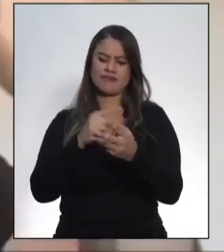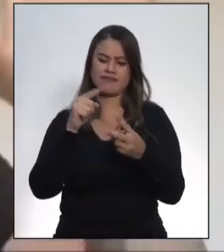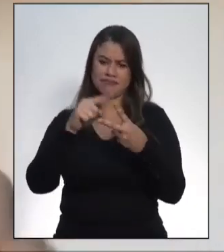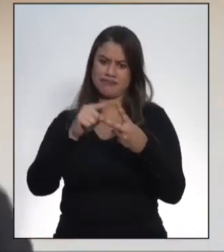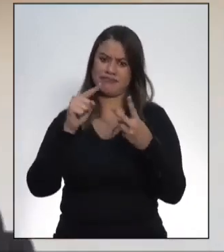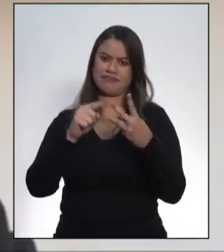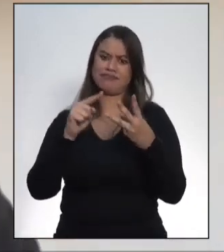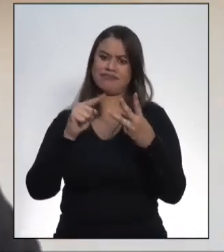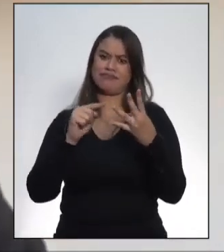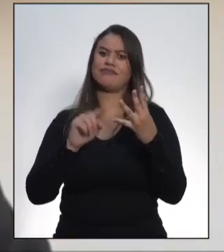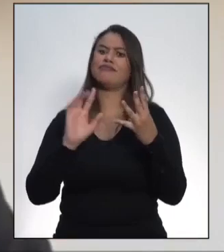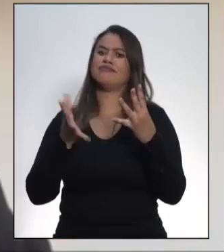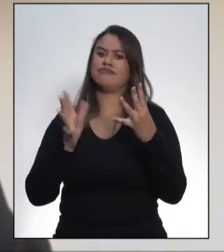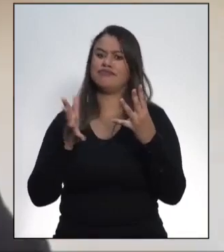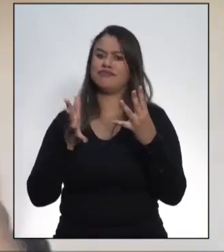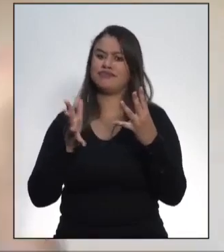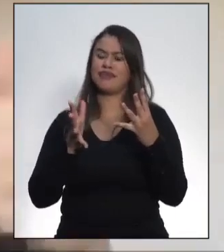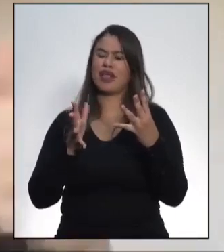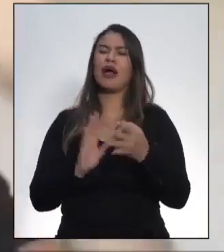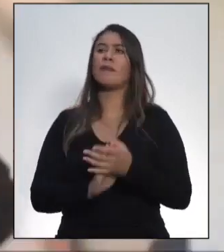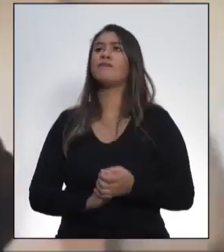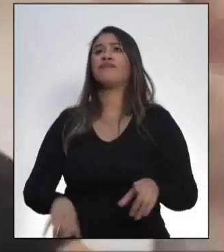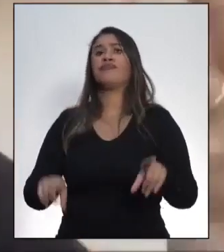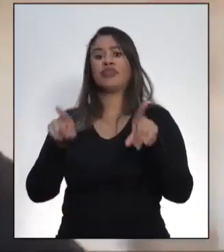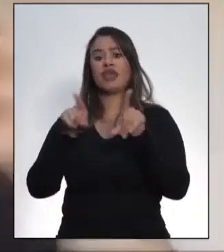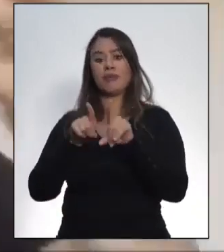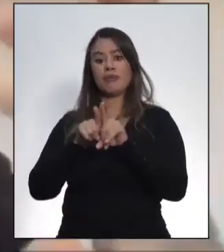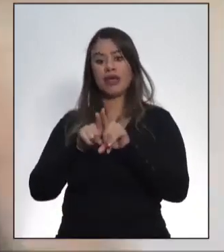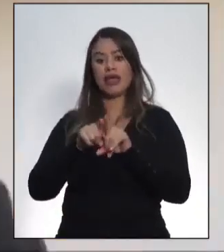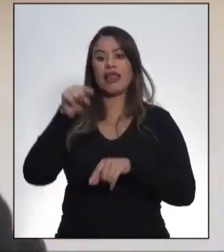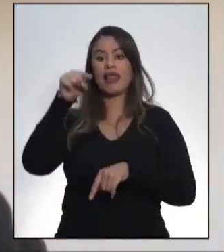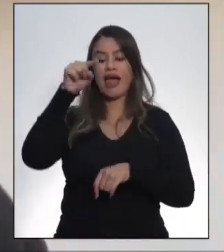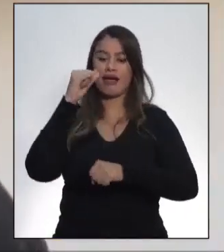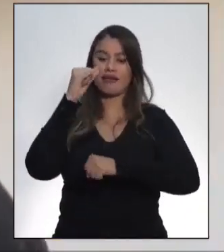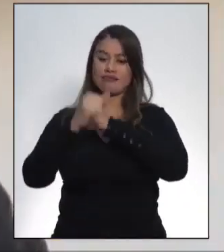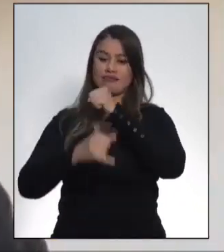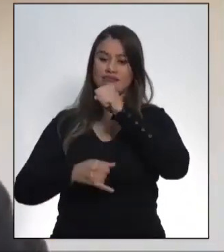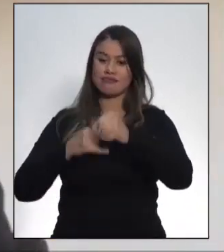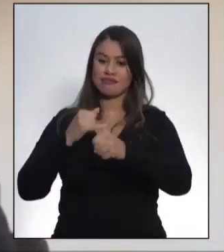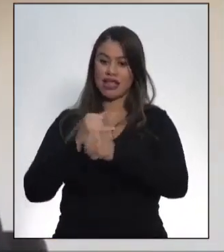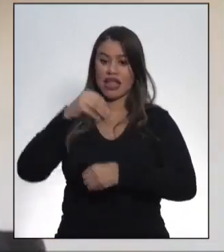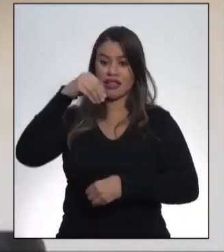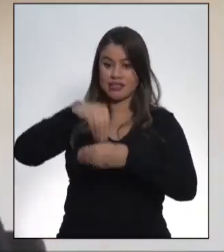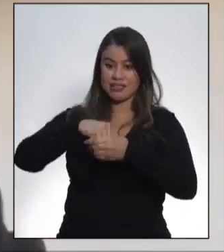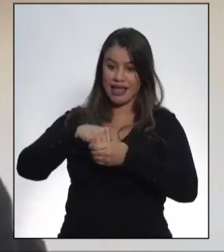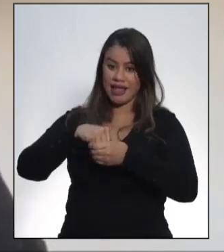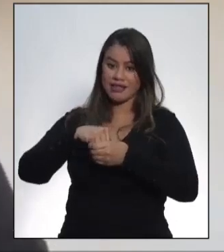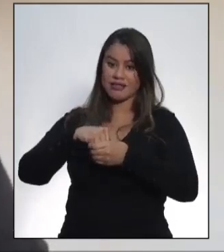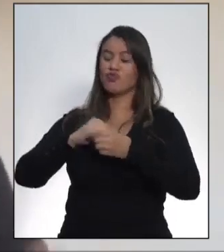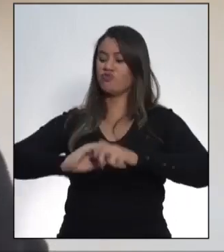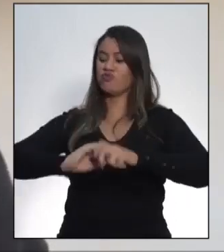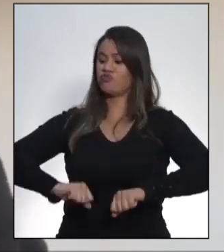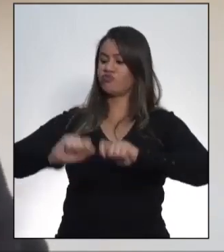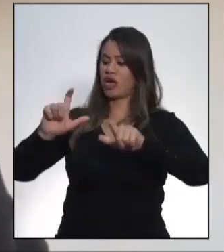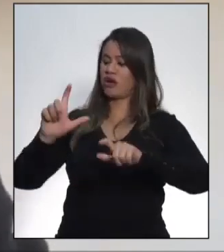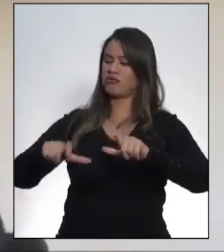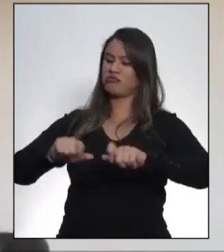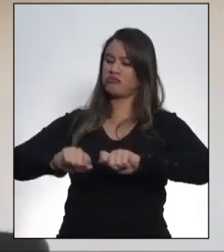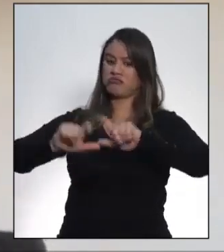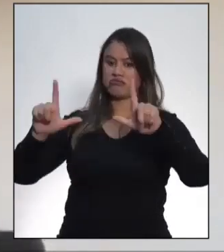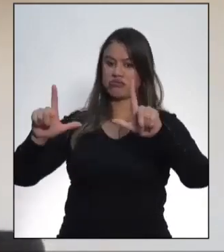na internet, nós precisamos pagar a hospedagem daquele site. Porque, claro, que se você está numa